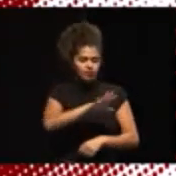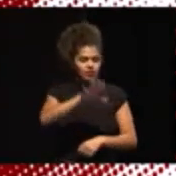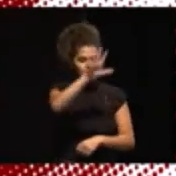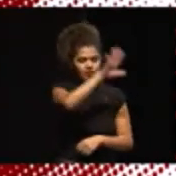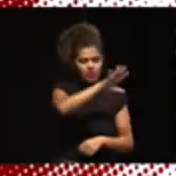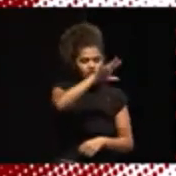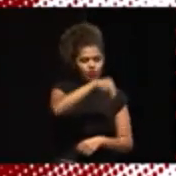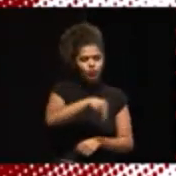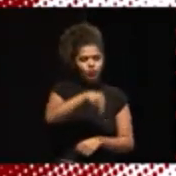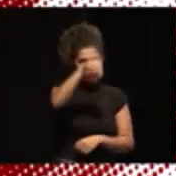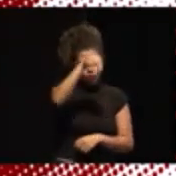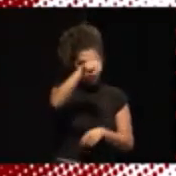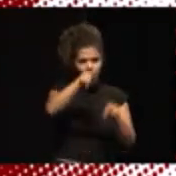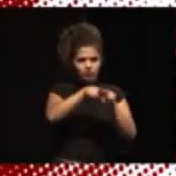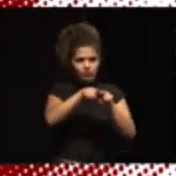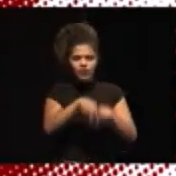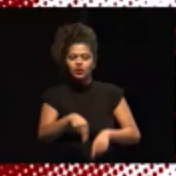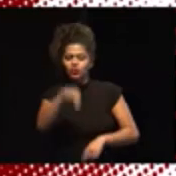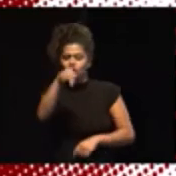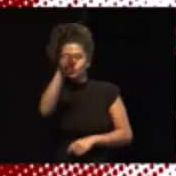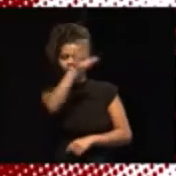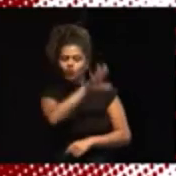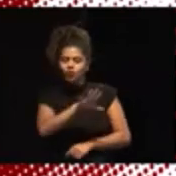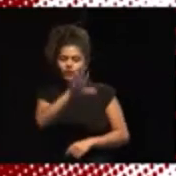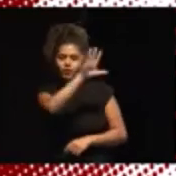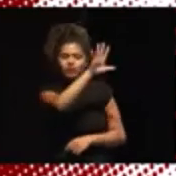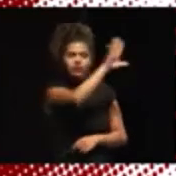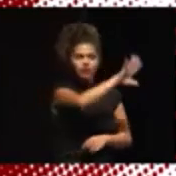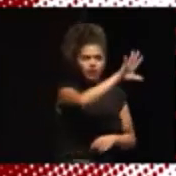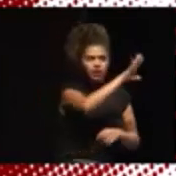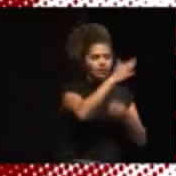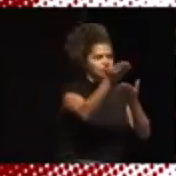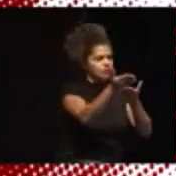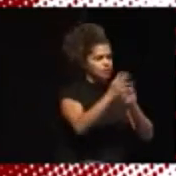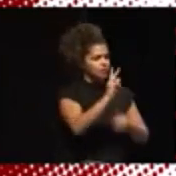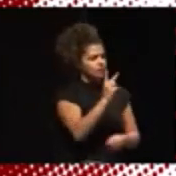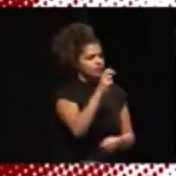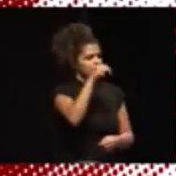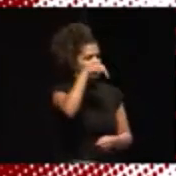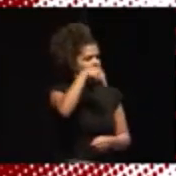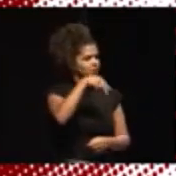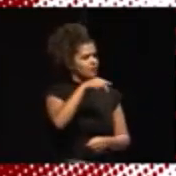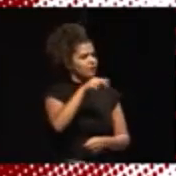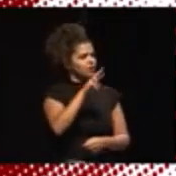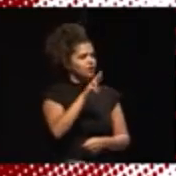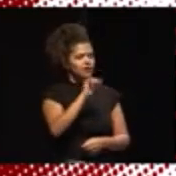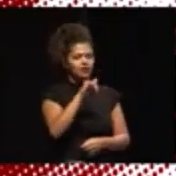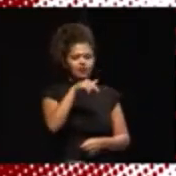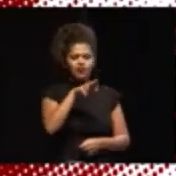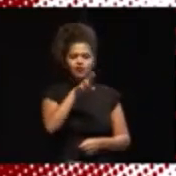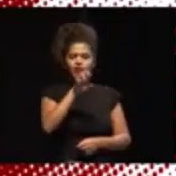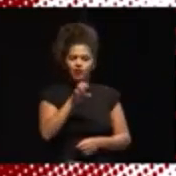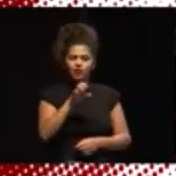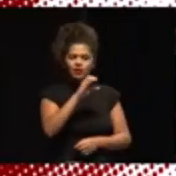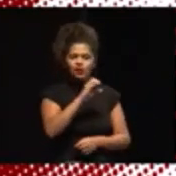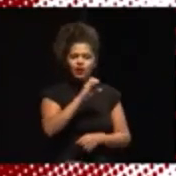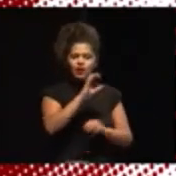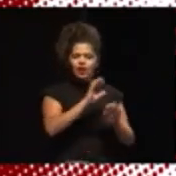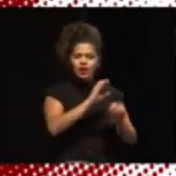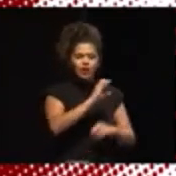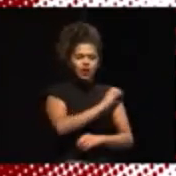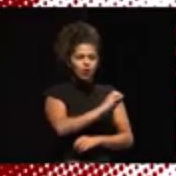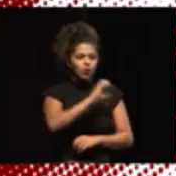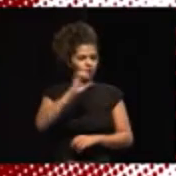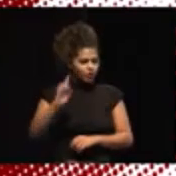e Nordeste, chamo ao palco Henrique Mendes, coordenador de desenvolvimento organizacional da